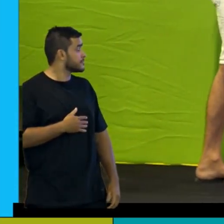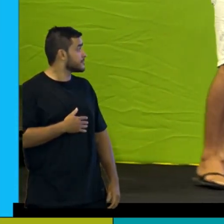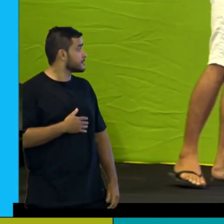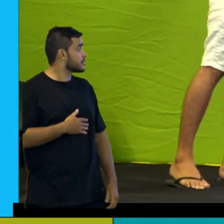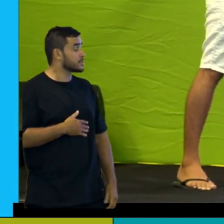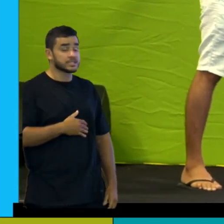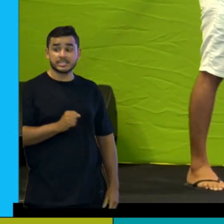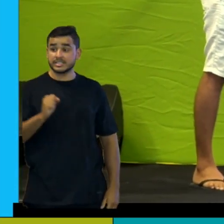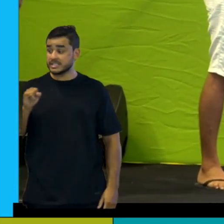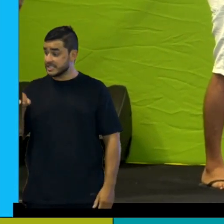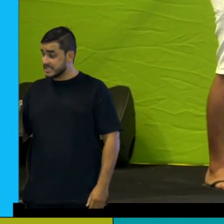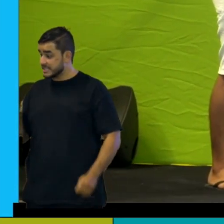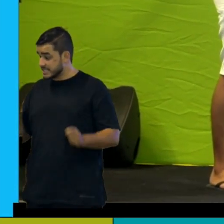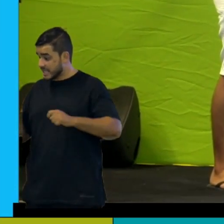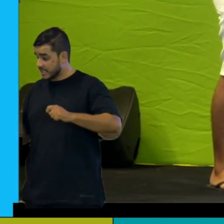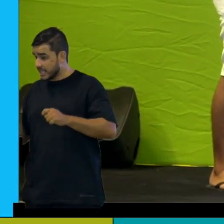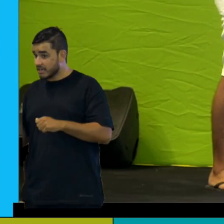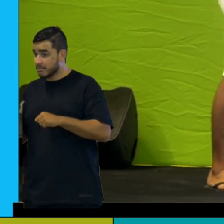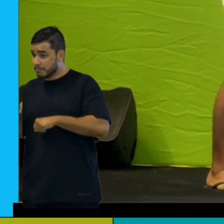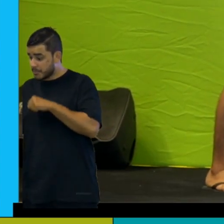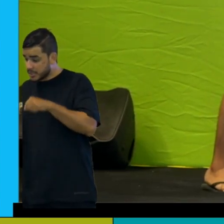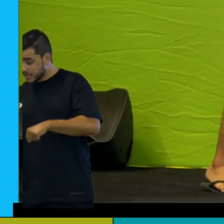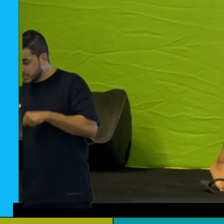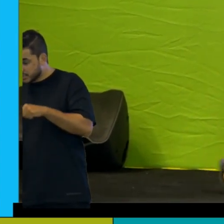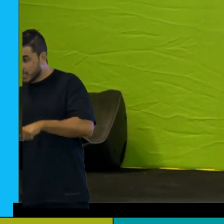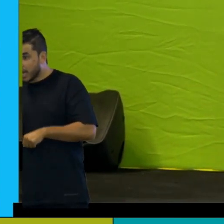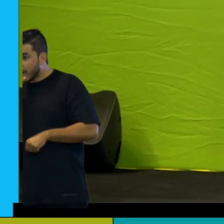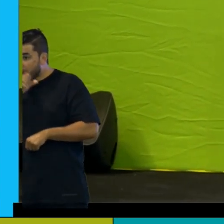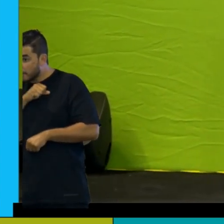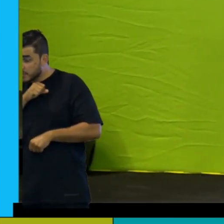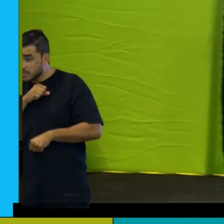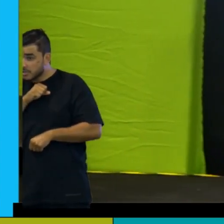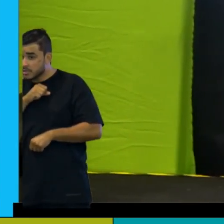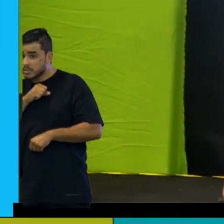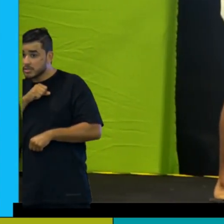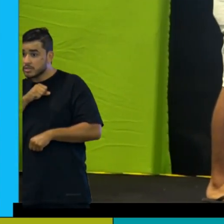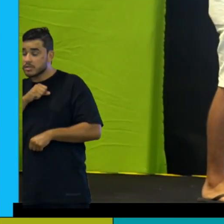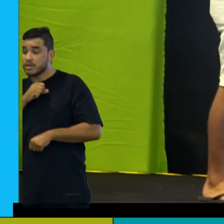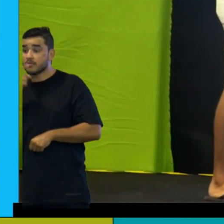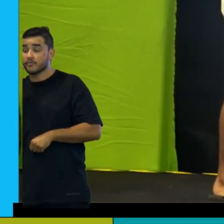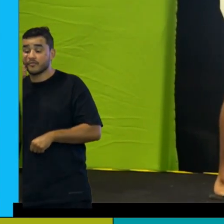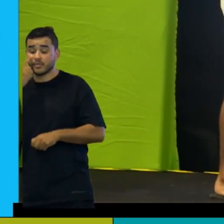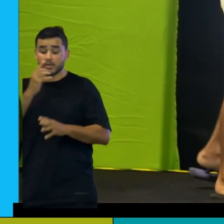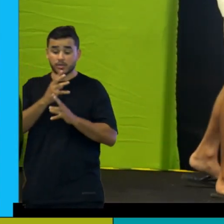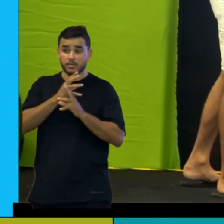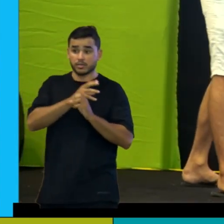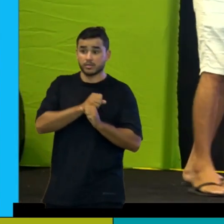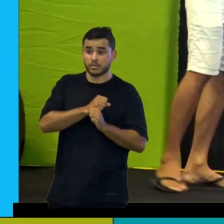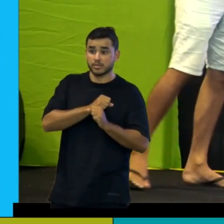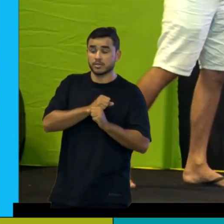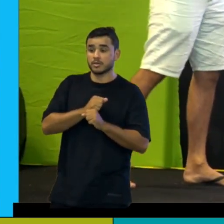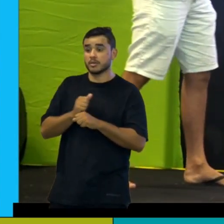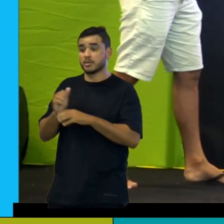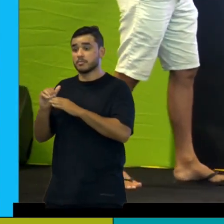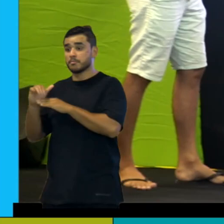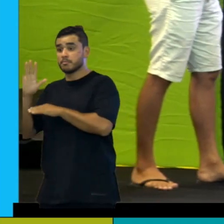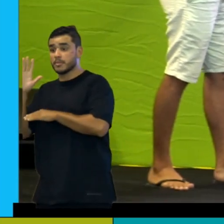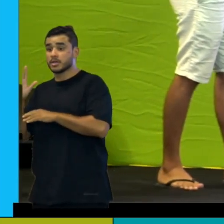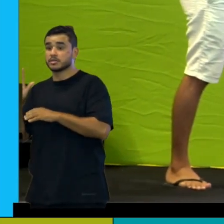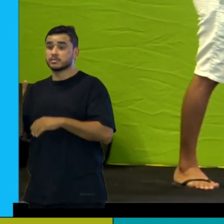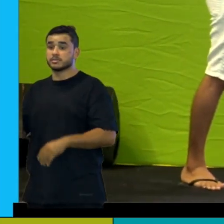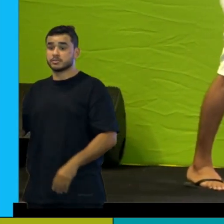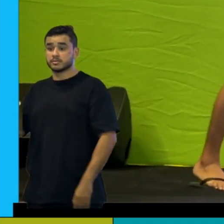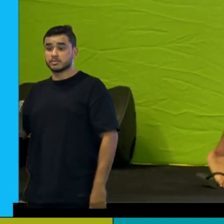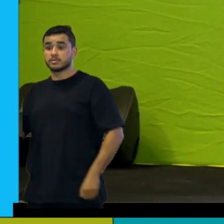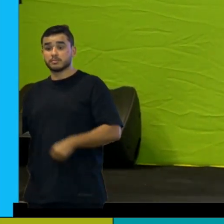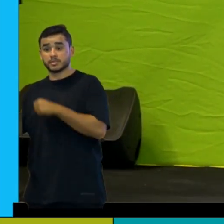compensar ir de bicicleta, a gente tem que fazer uma equação bem básica para saber quanto percorre mais de bicicleta comparado a ônibus.